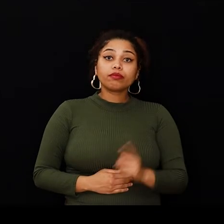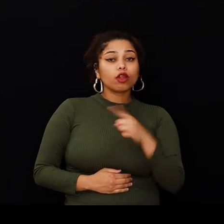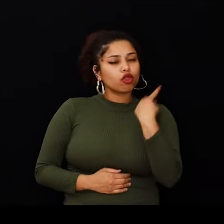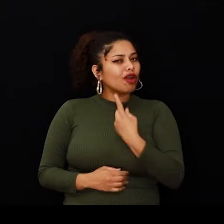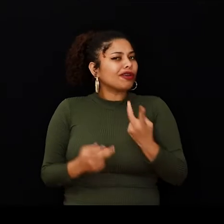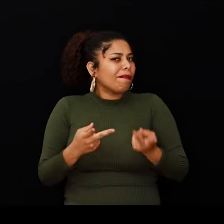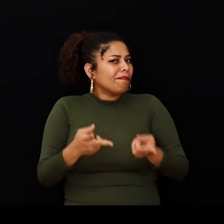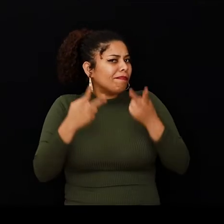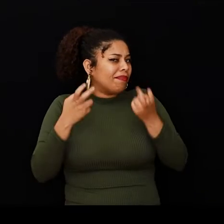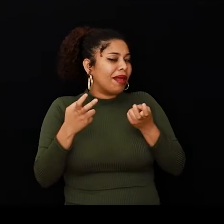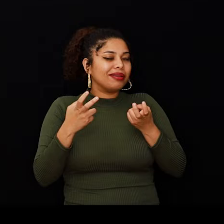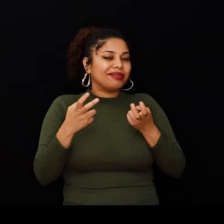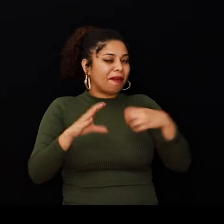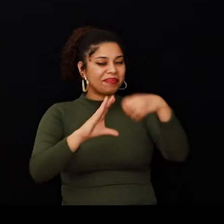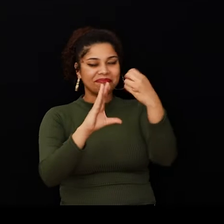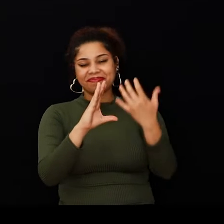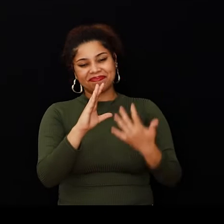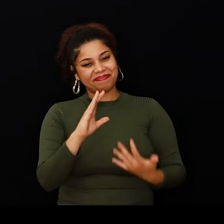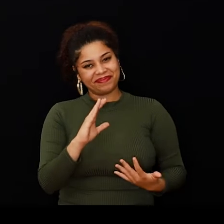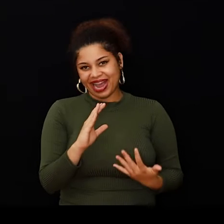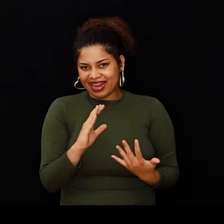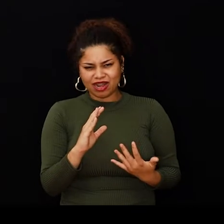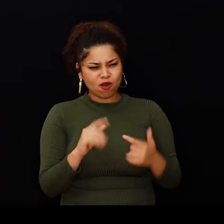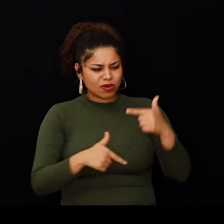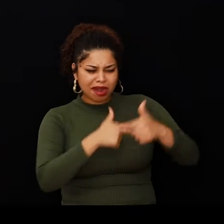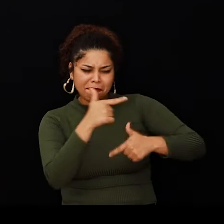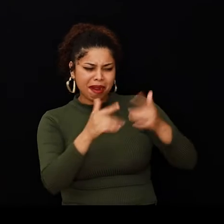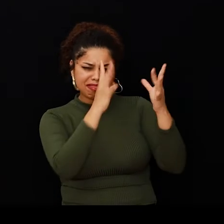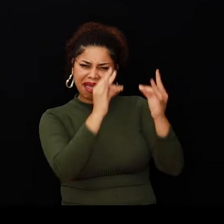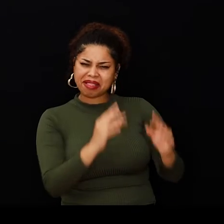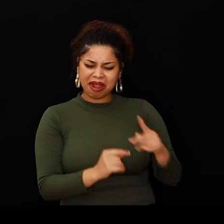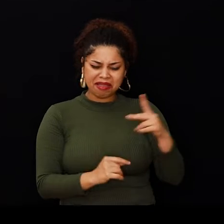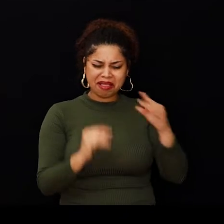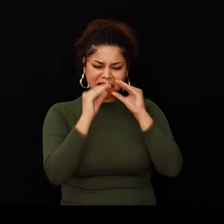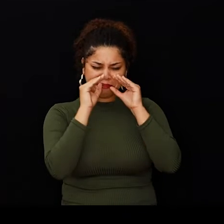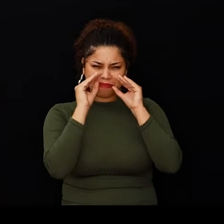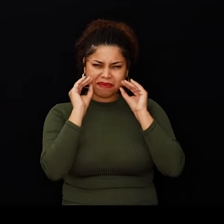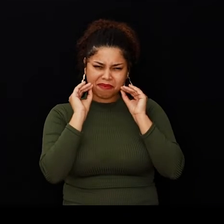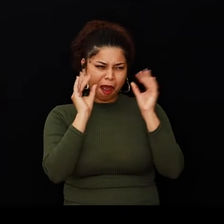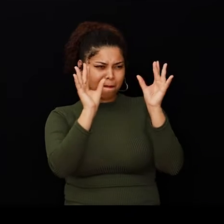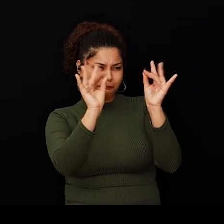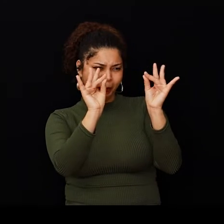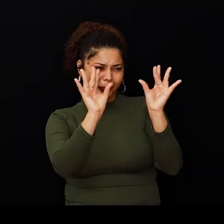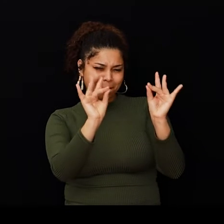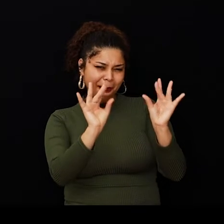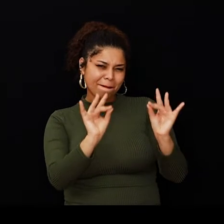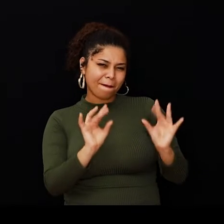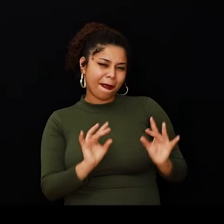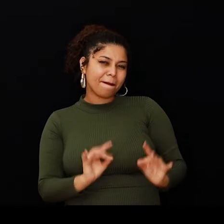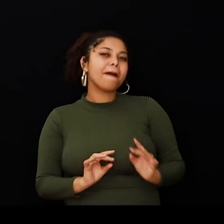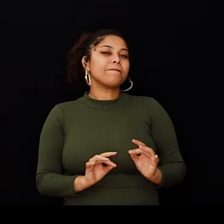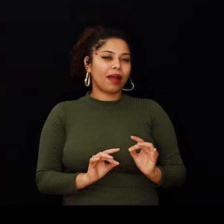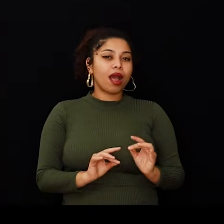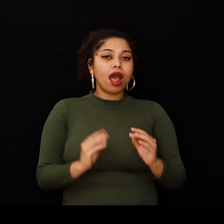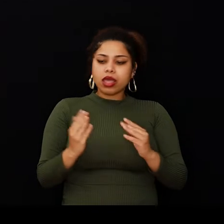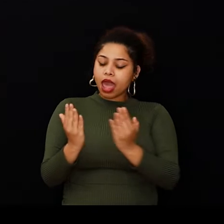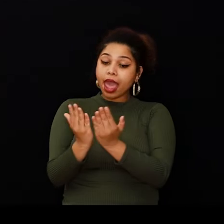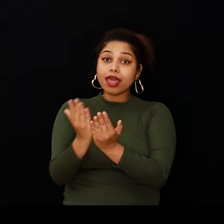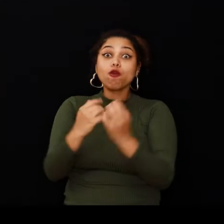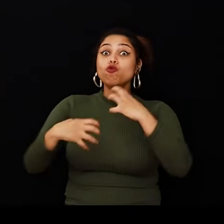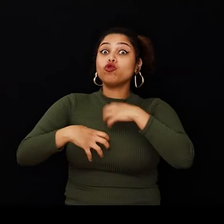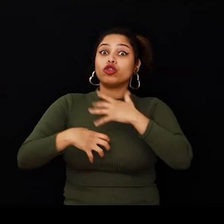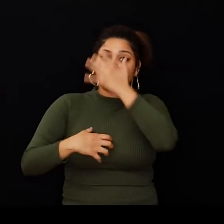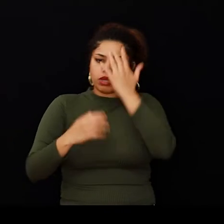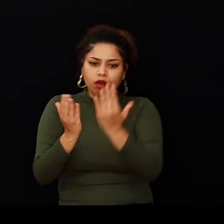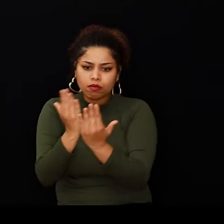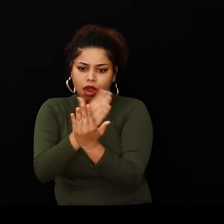afastada. Então, a gente vê ainda esse trabalho mínimo, né, em pontos mínimos,